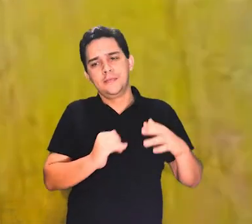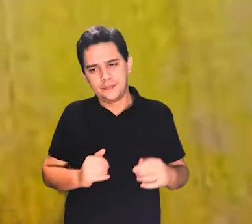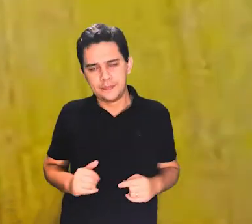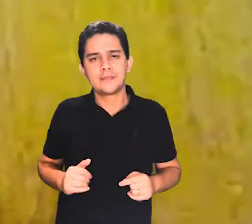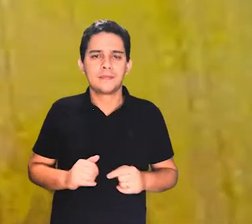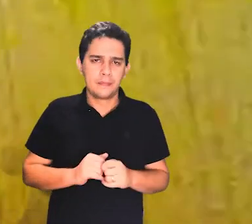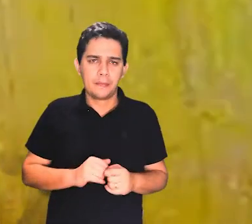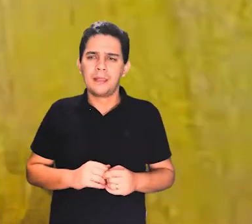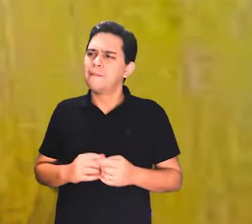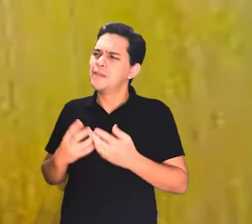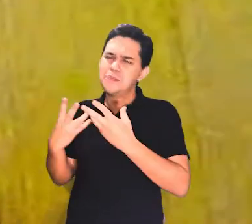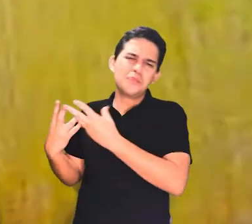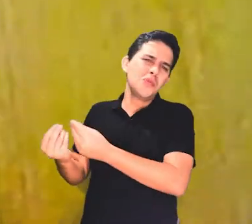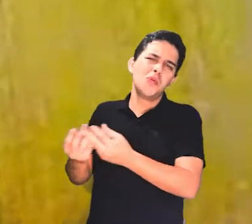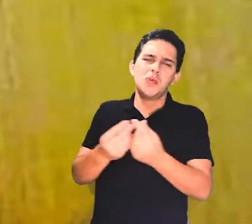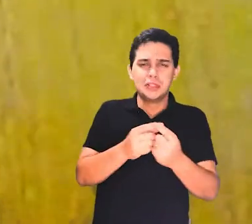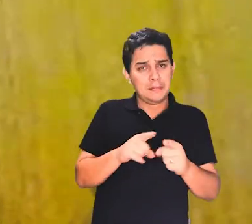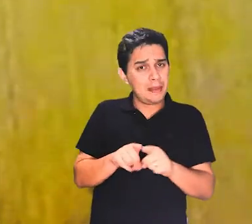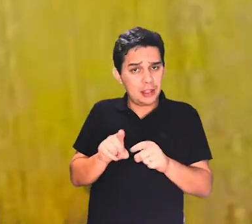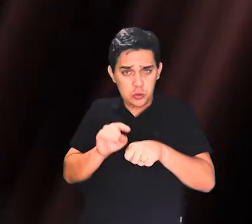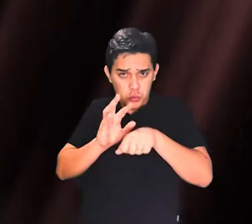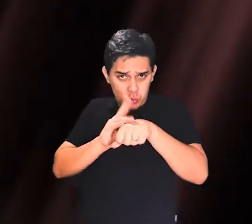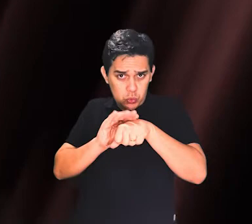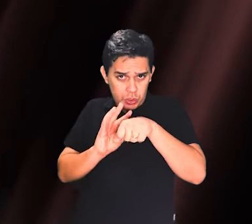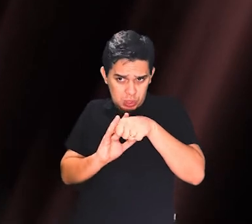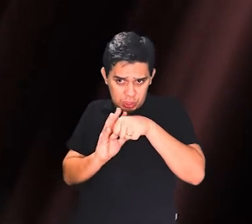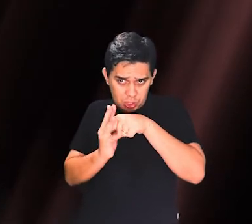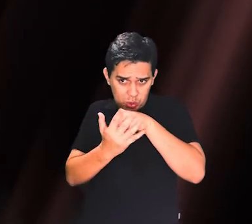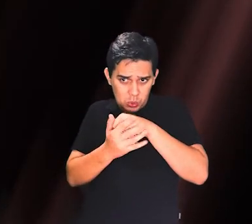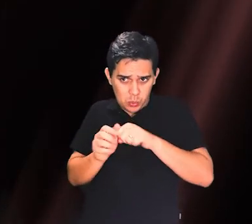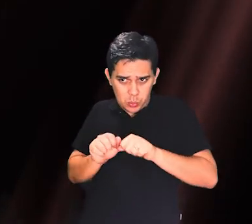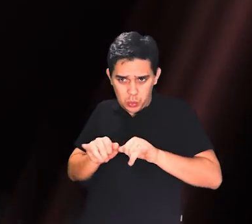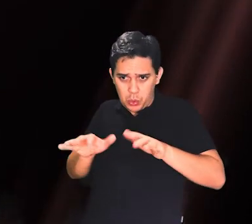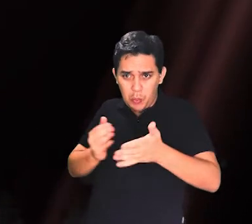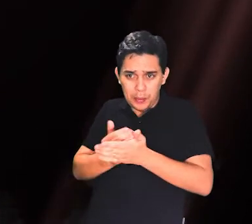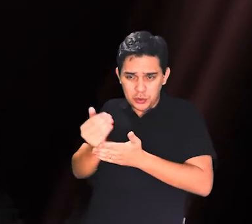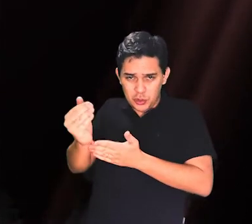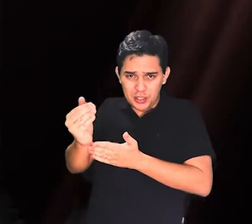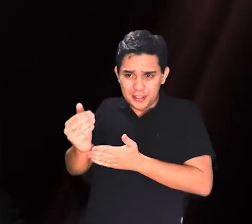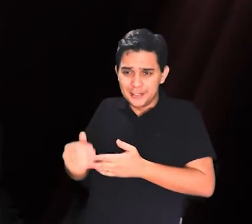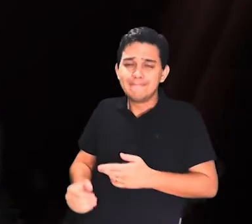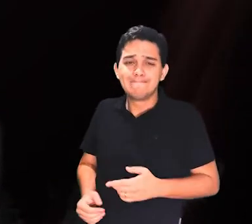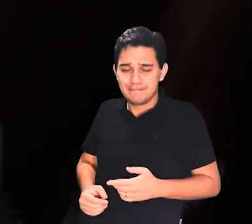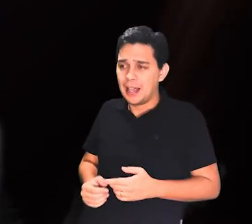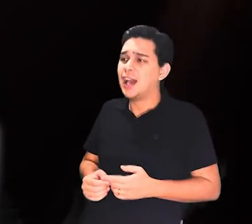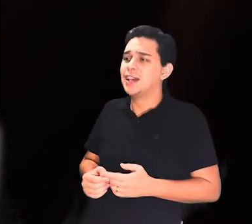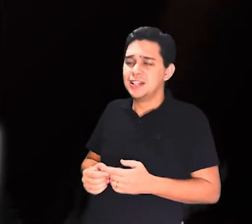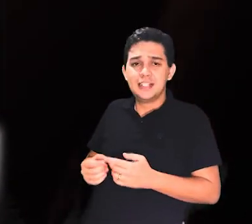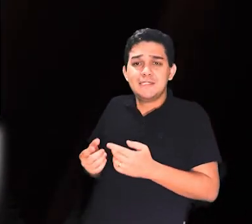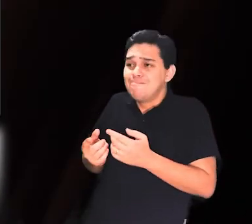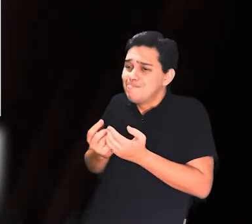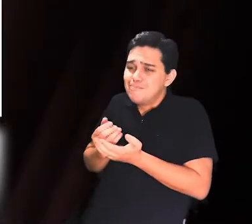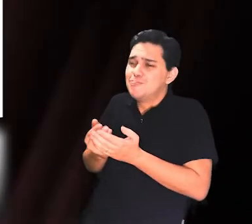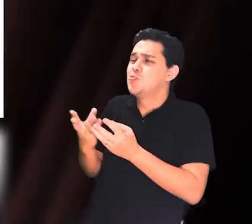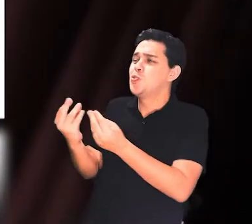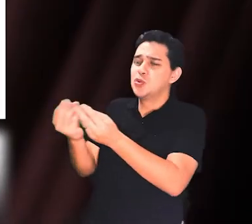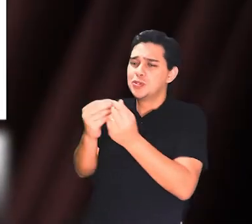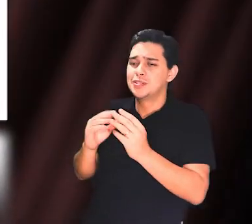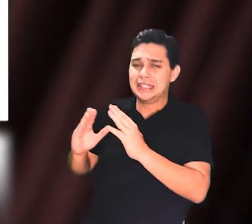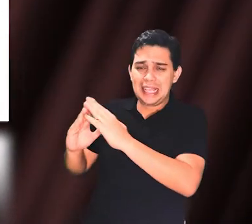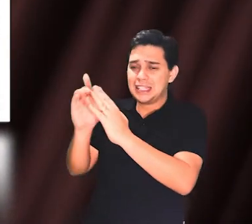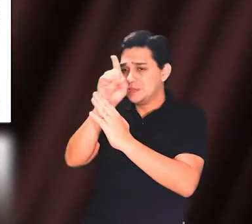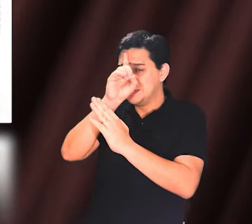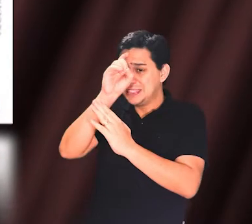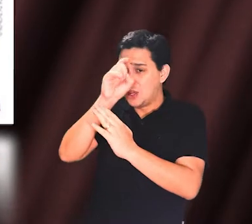o fechamento, né, de um hospital psiquiátrico em Três Rios, que foi um trabalho árduo, incrível e que